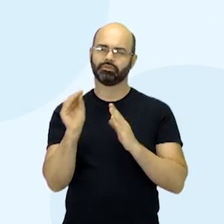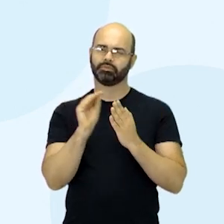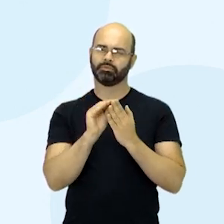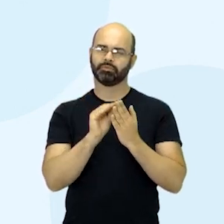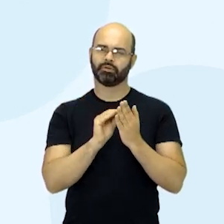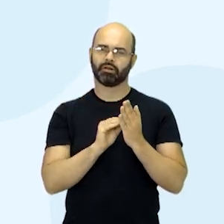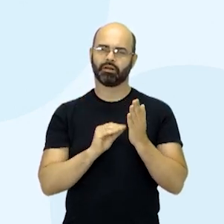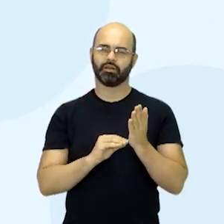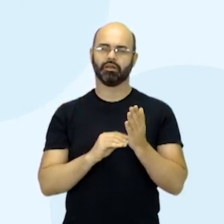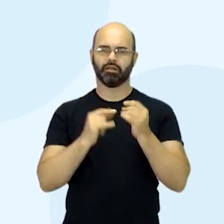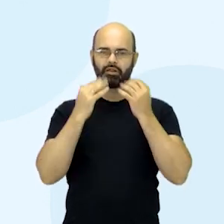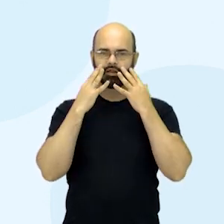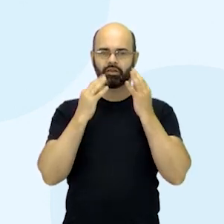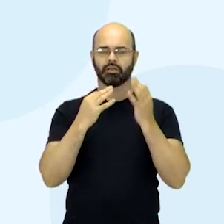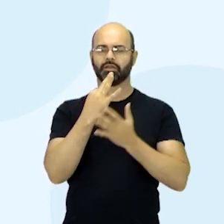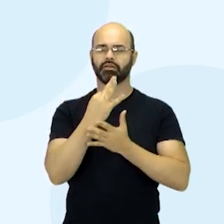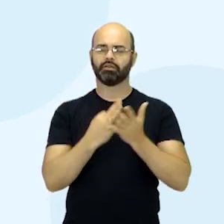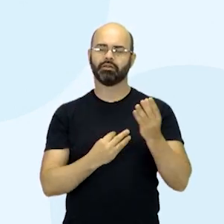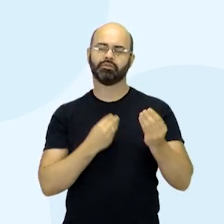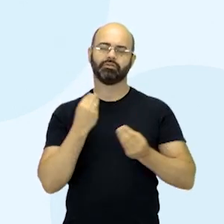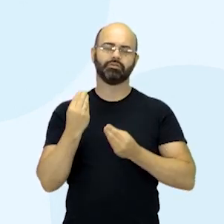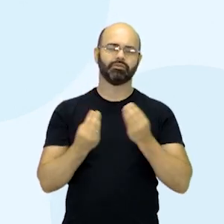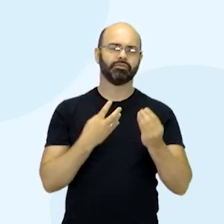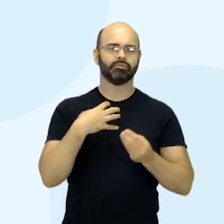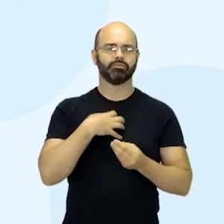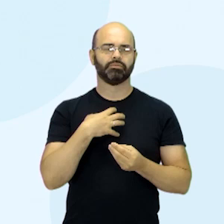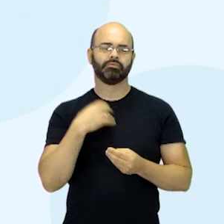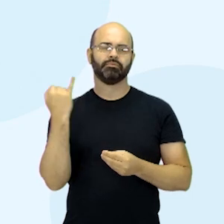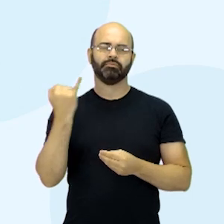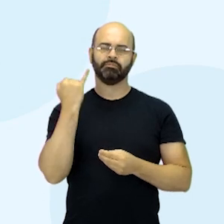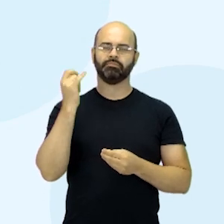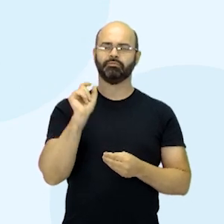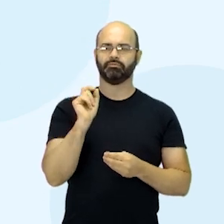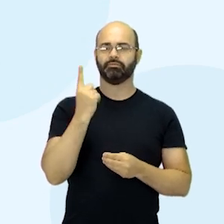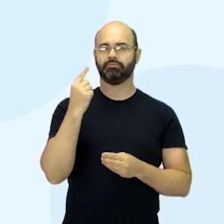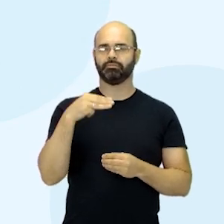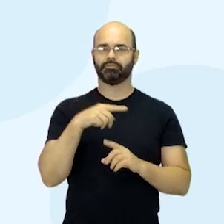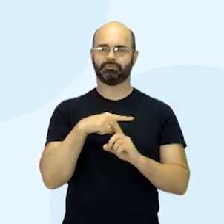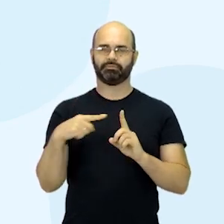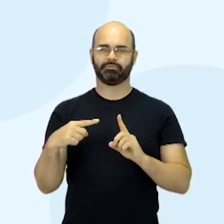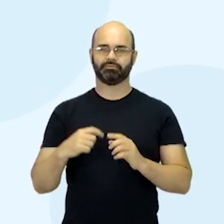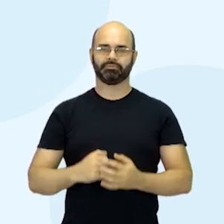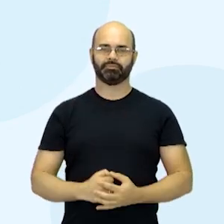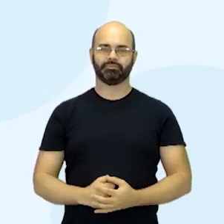serve esse texto, como que ele funciona e qual a sua importância. 1 minuto e meio.